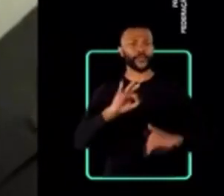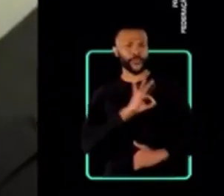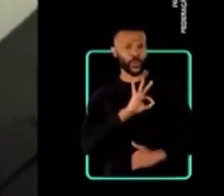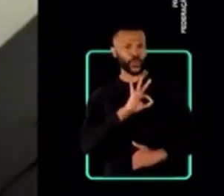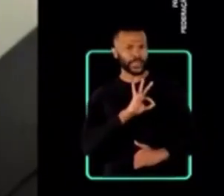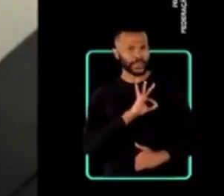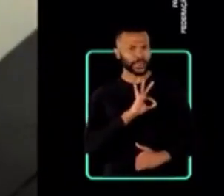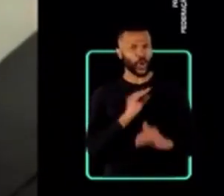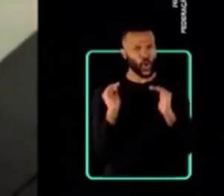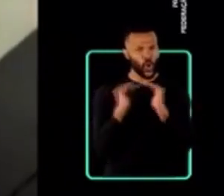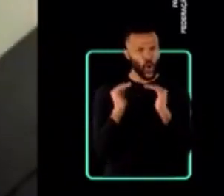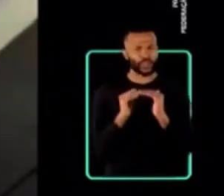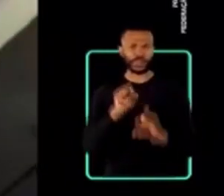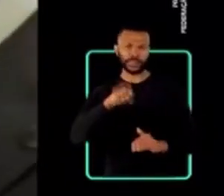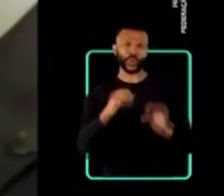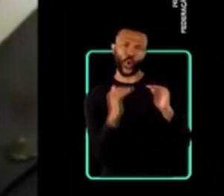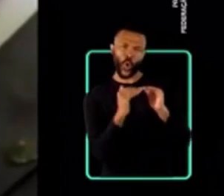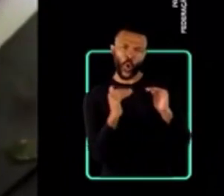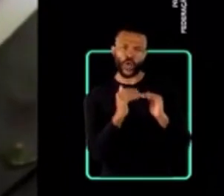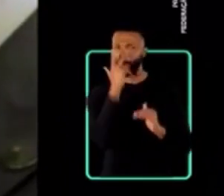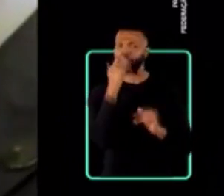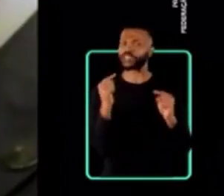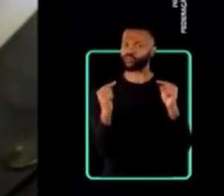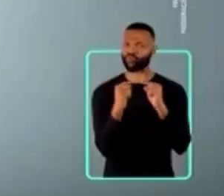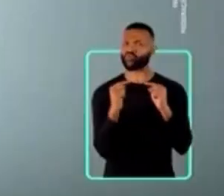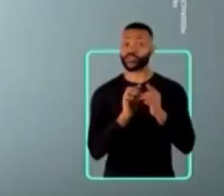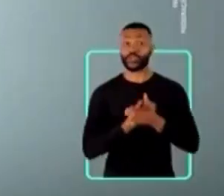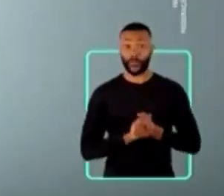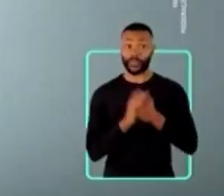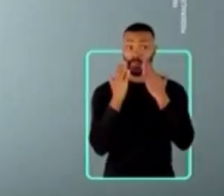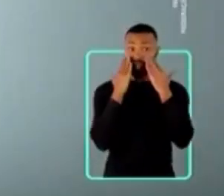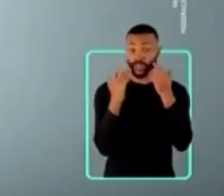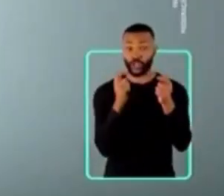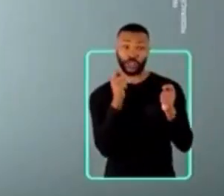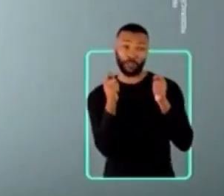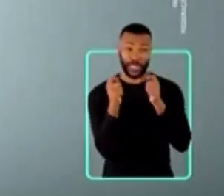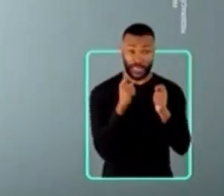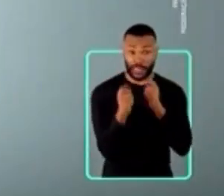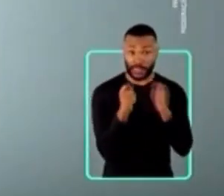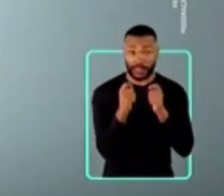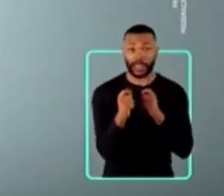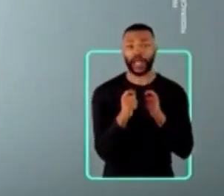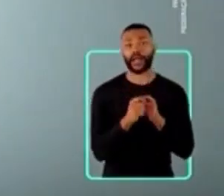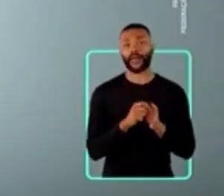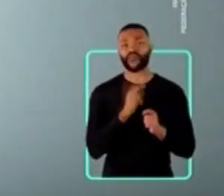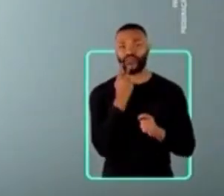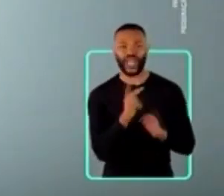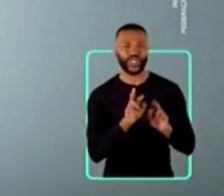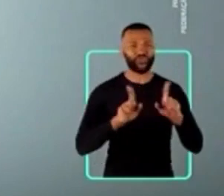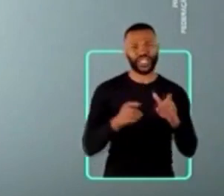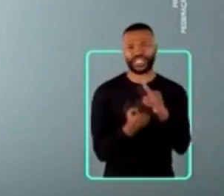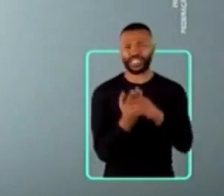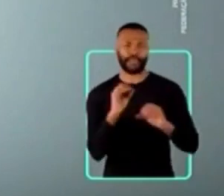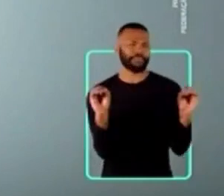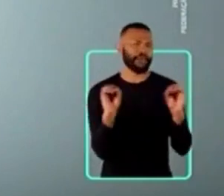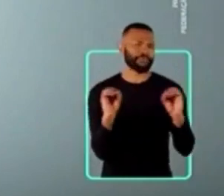polícia toma uma secretaria, o senhor é favorável? Sou favorável e parece fazer muito sentido. Já diante da imprensa, não sustenta o que fala e diz que não vai